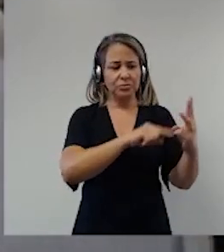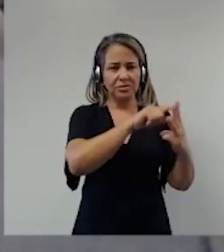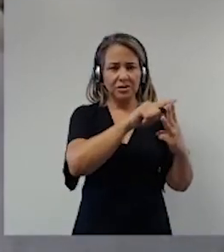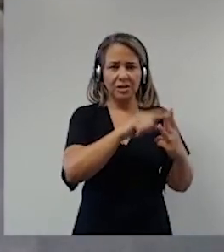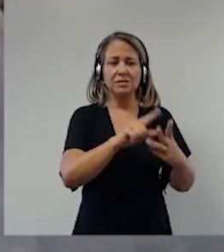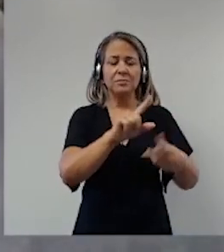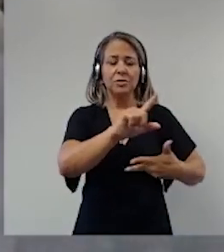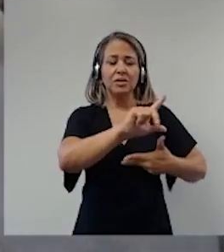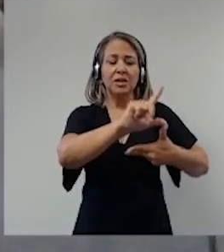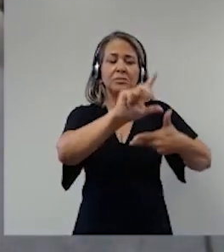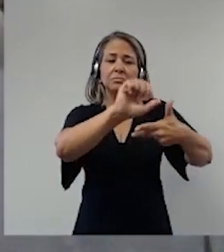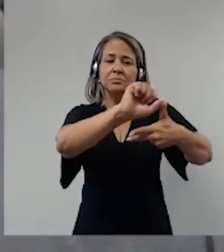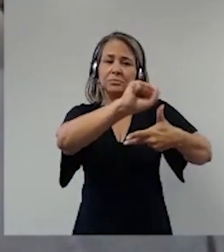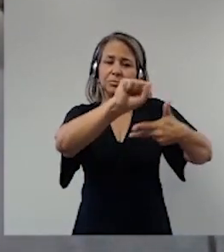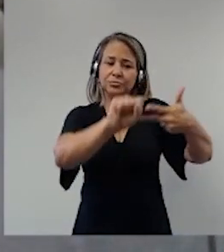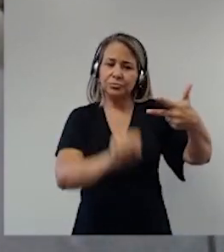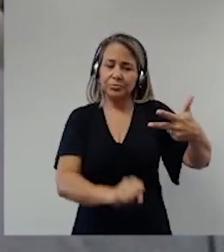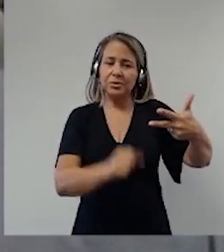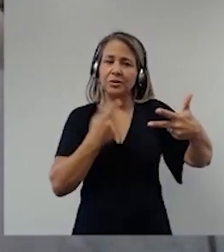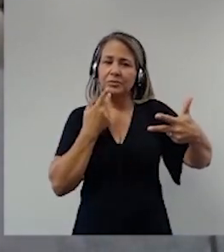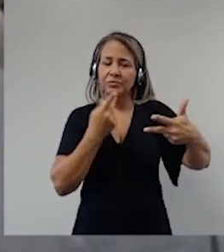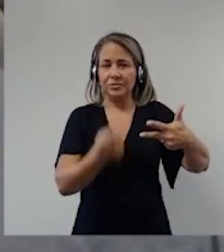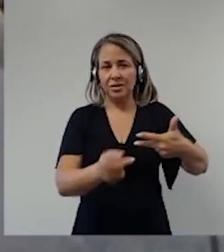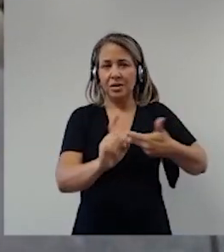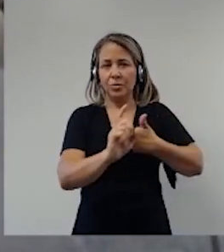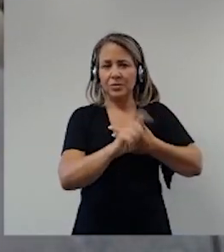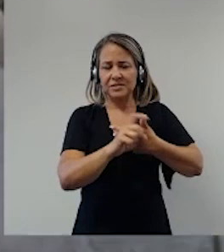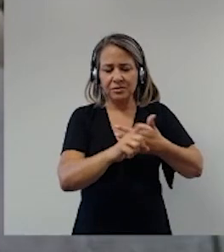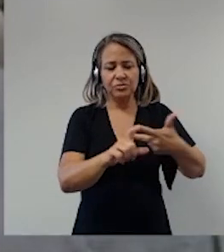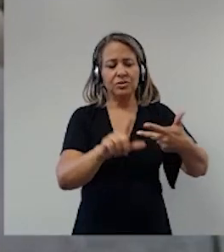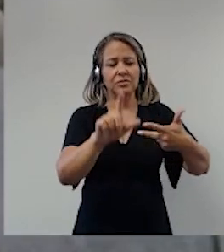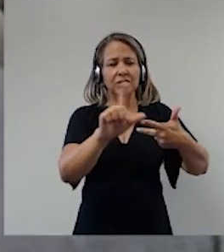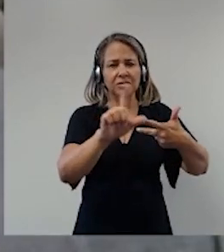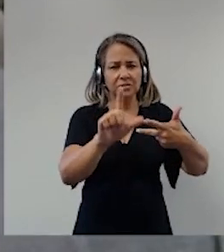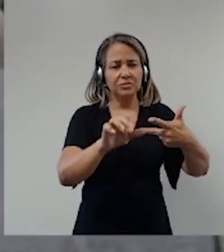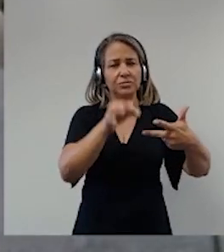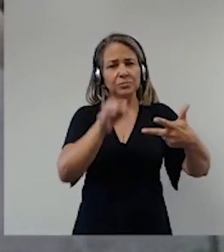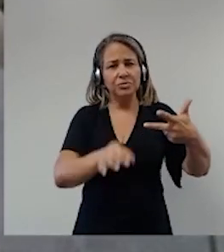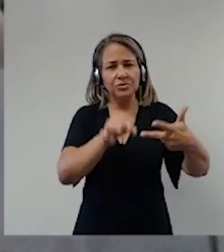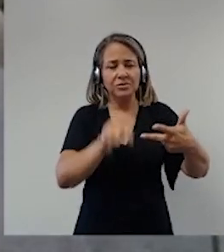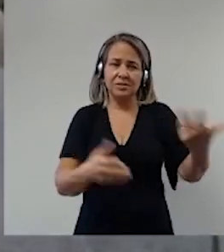União no que diz respeito a